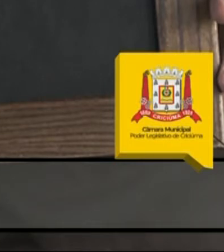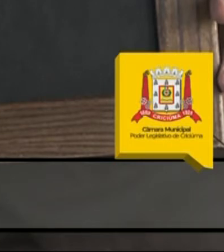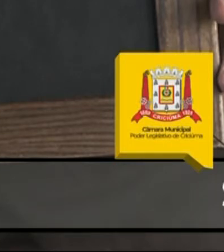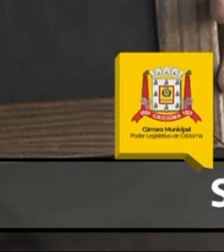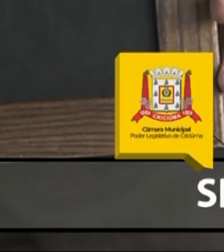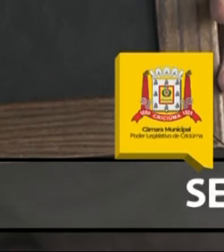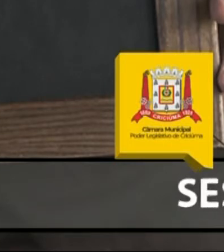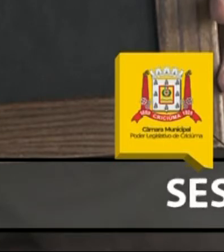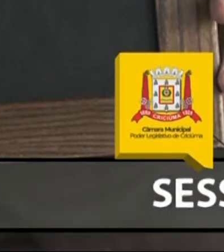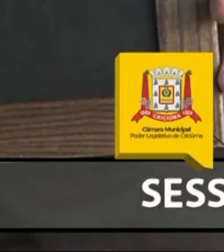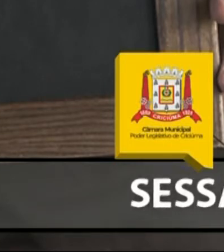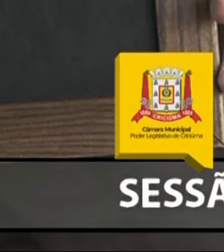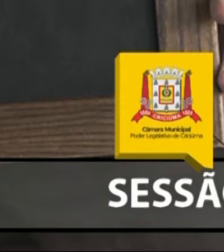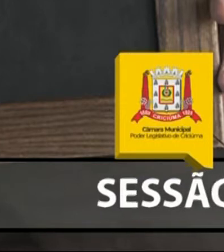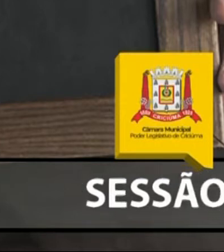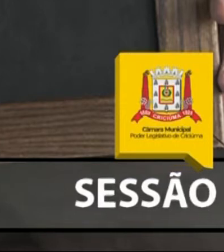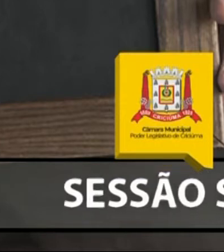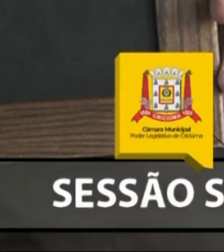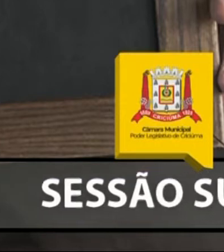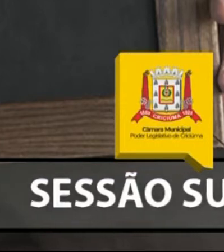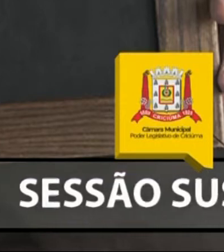Vamos colocar o Zairo, deixar o Zairo.